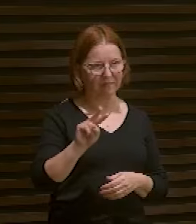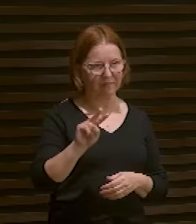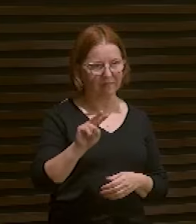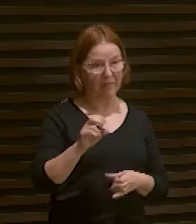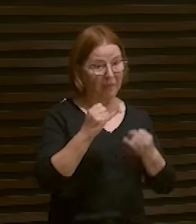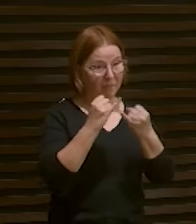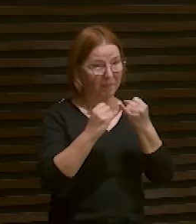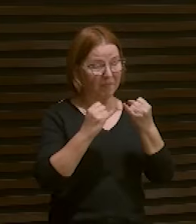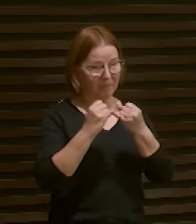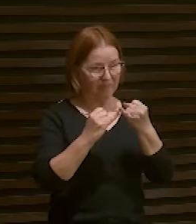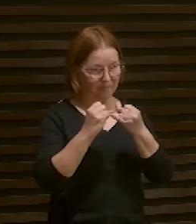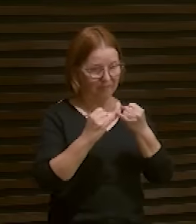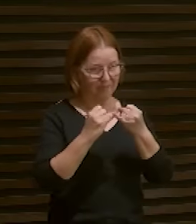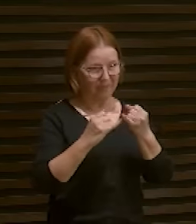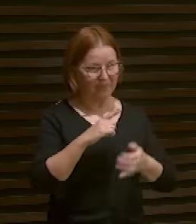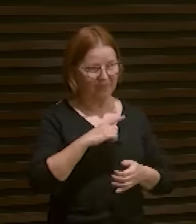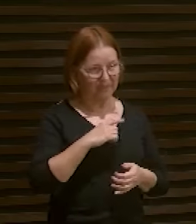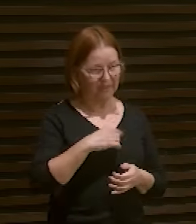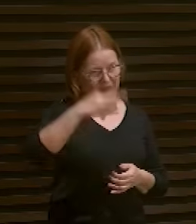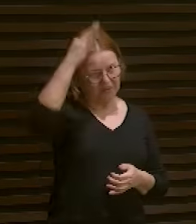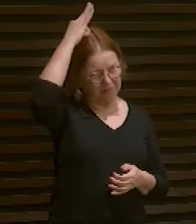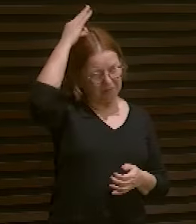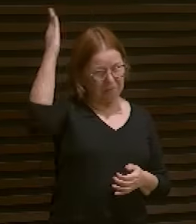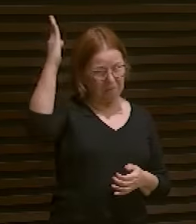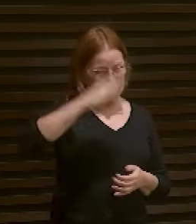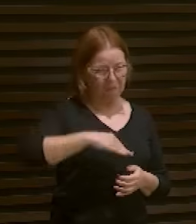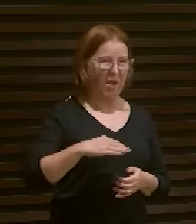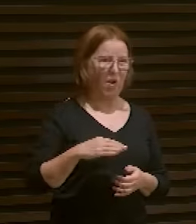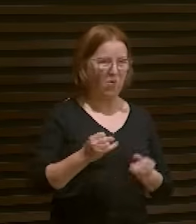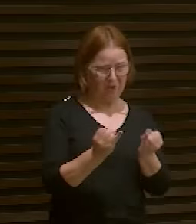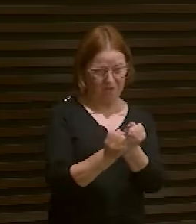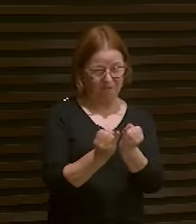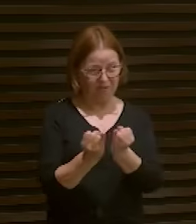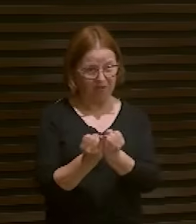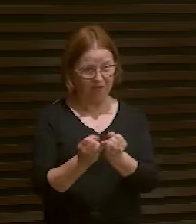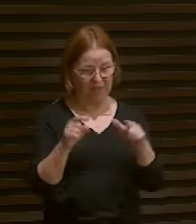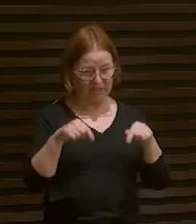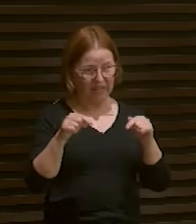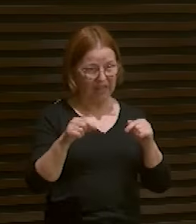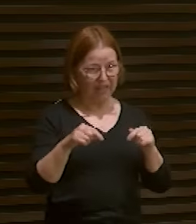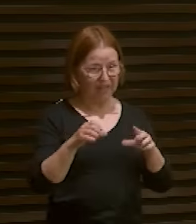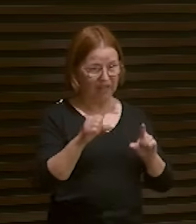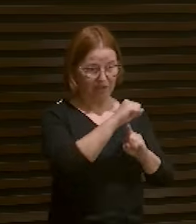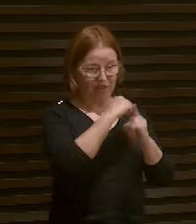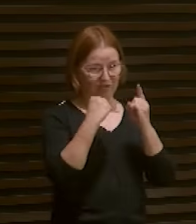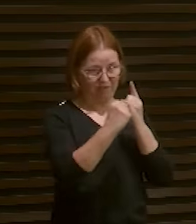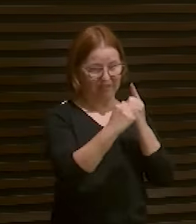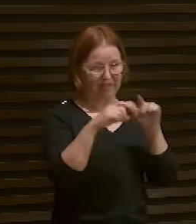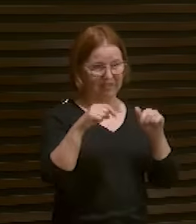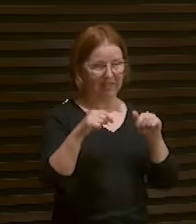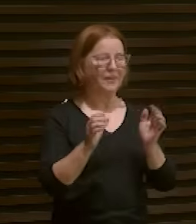parece que existe esse espírito maligno, essa potestade da fofoca rondando nossa sociedade,